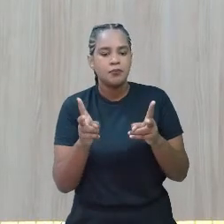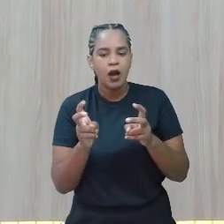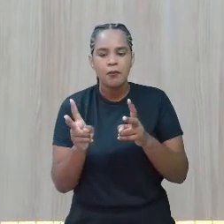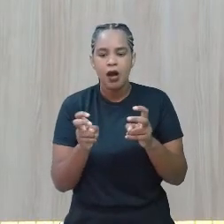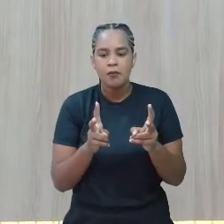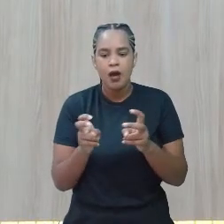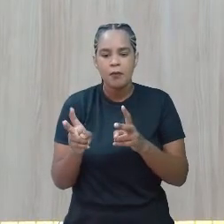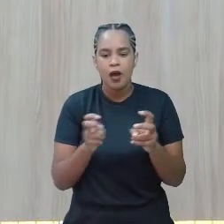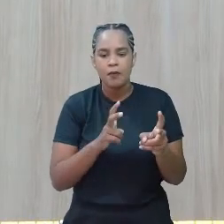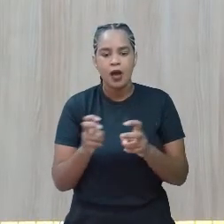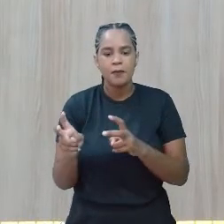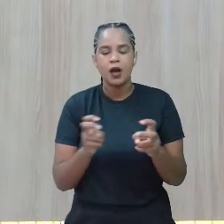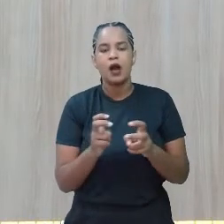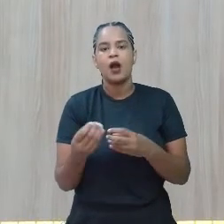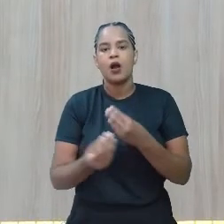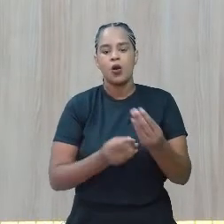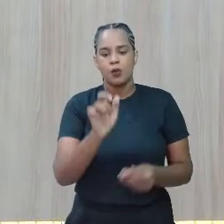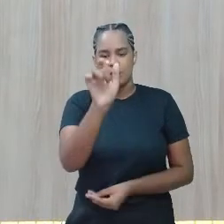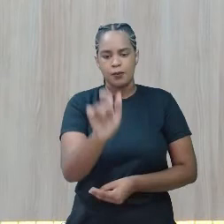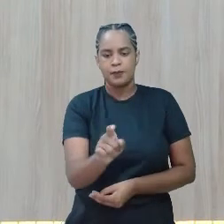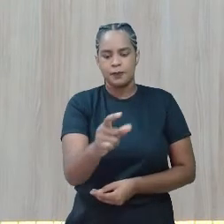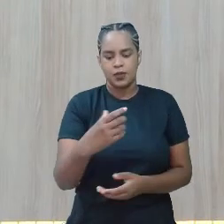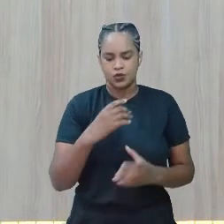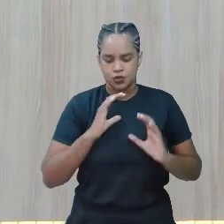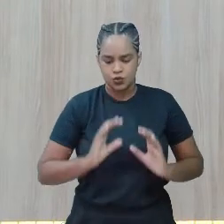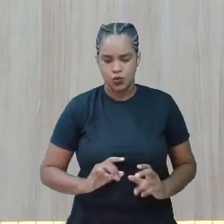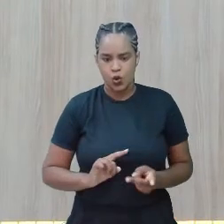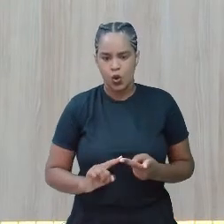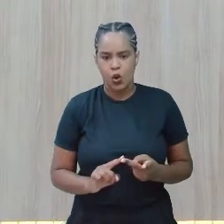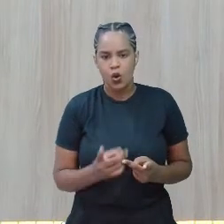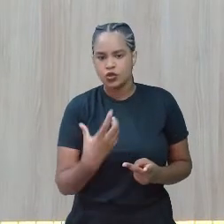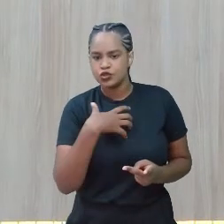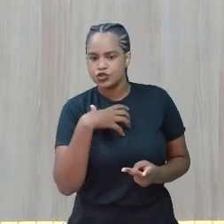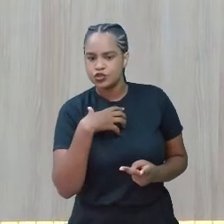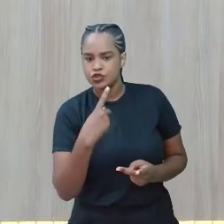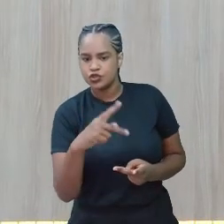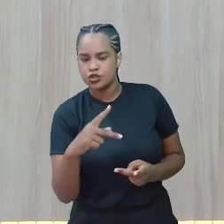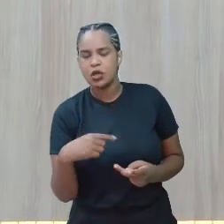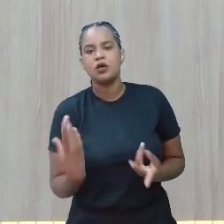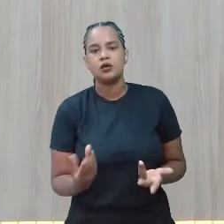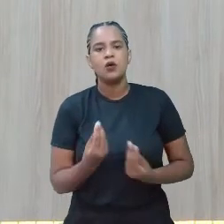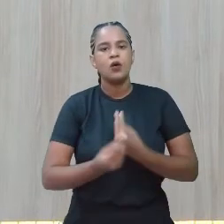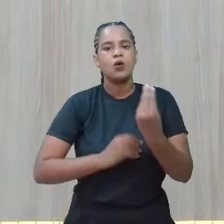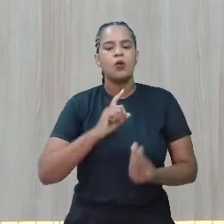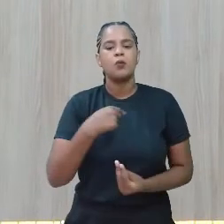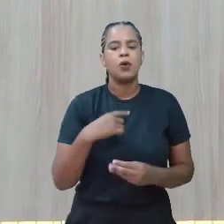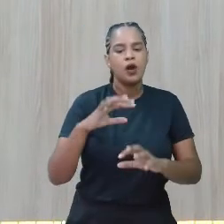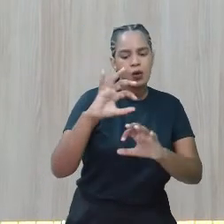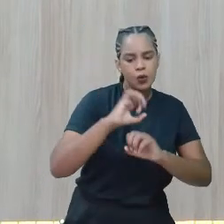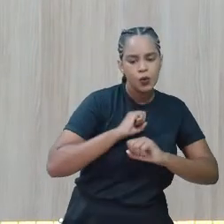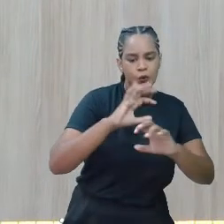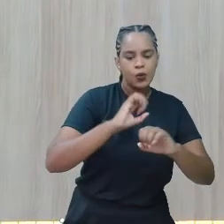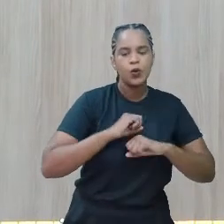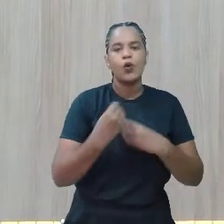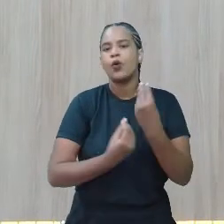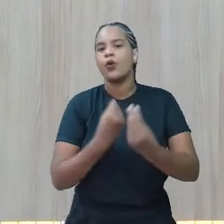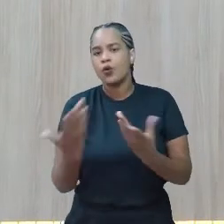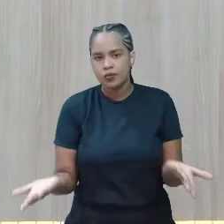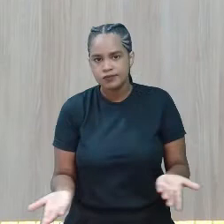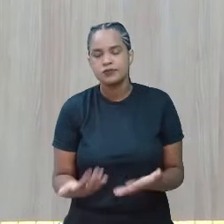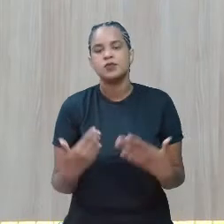percepção da importância do outro, o que o outro está realizando e como é que estamos recebendo isso. Isso é muito